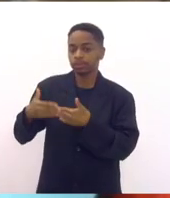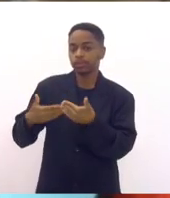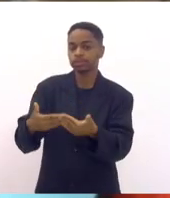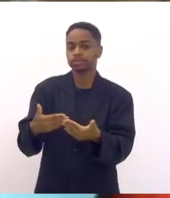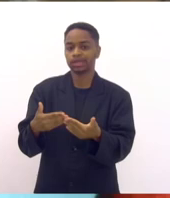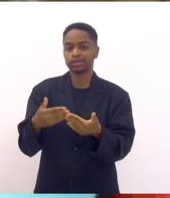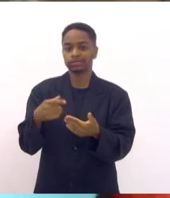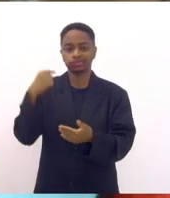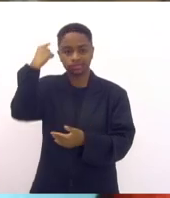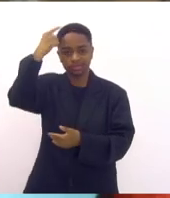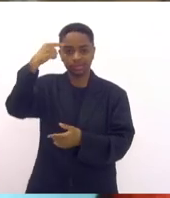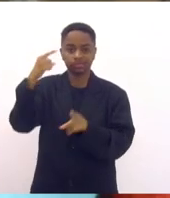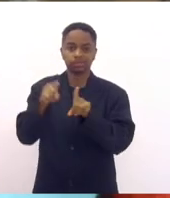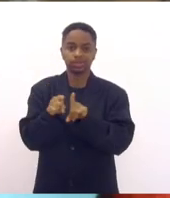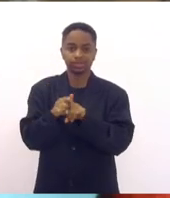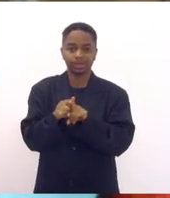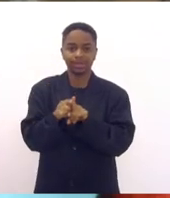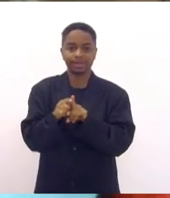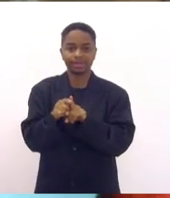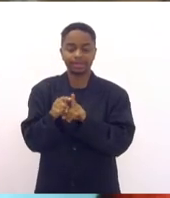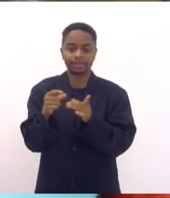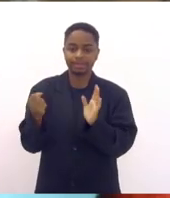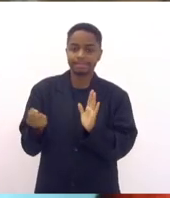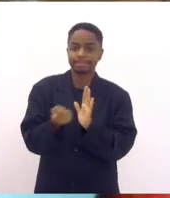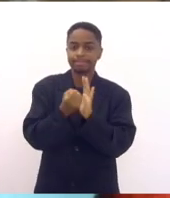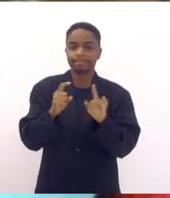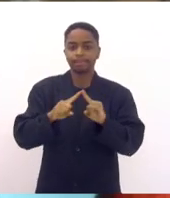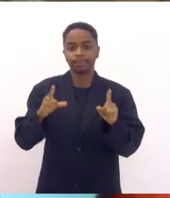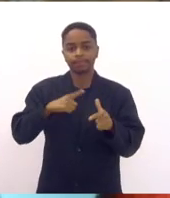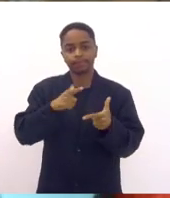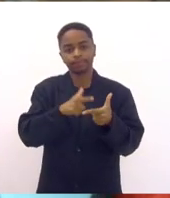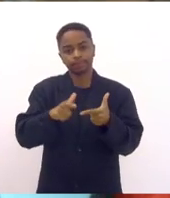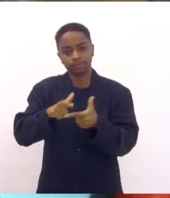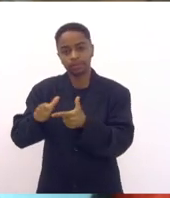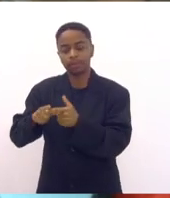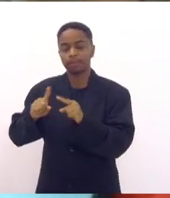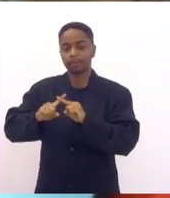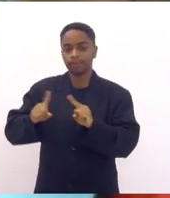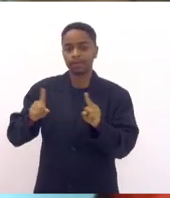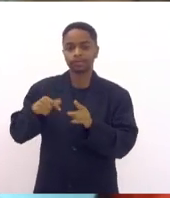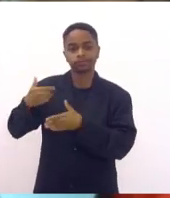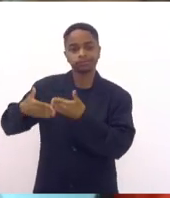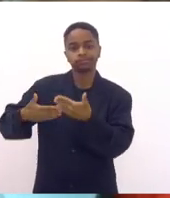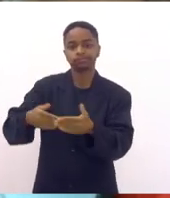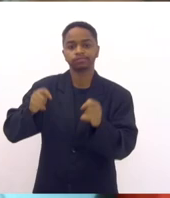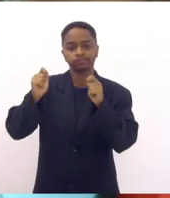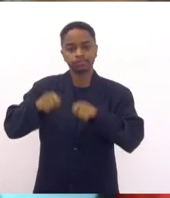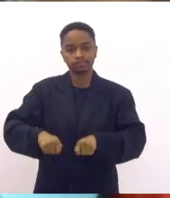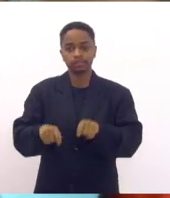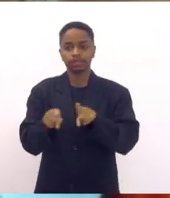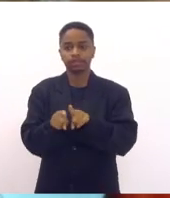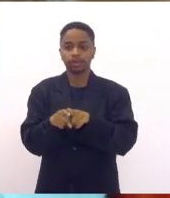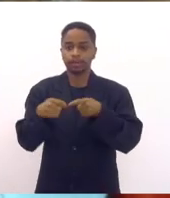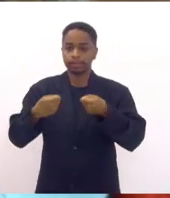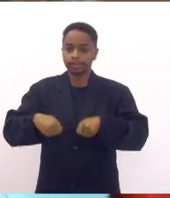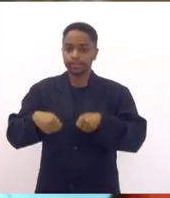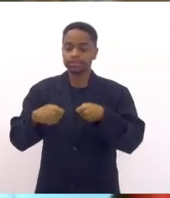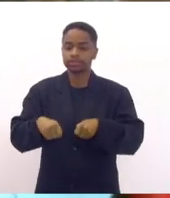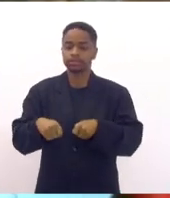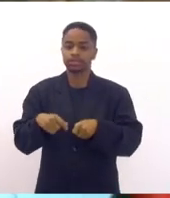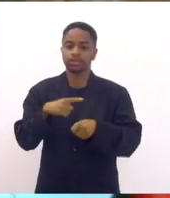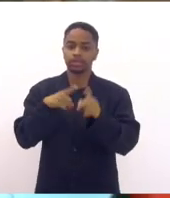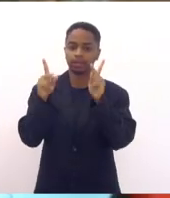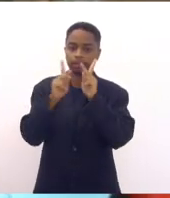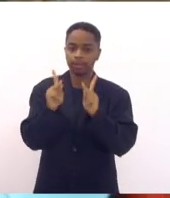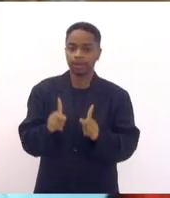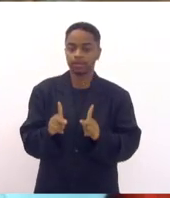sagrado e reconhecido por tal mas mesmo assim com todo o problema estarão ali se capacitando E aí precisam também ter essa paz